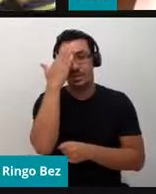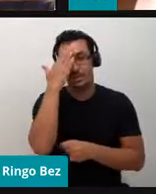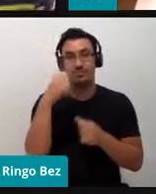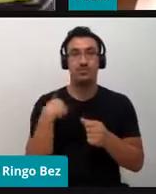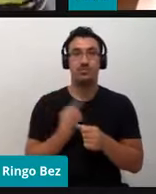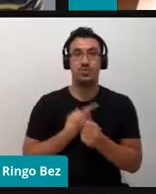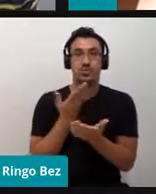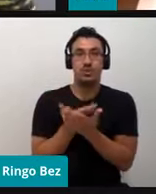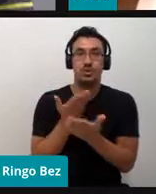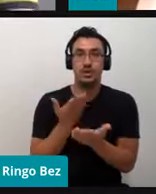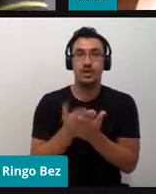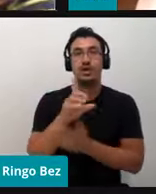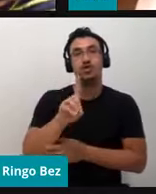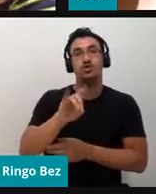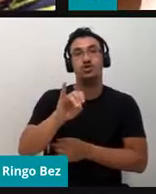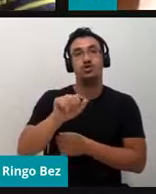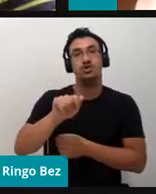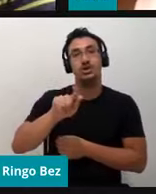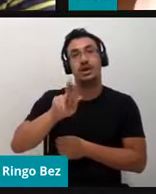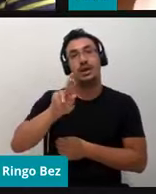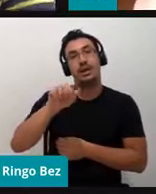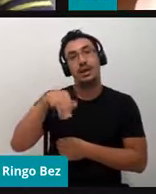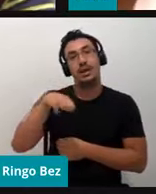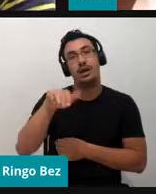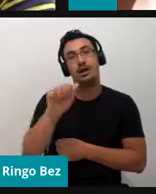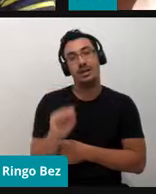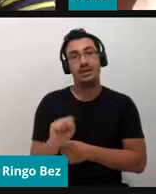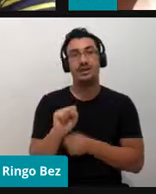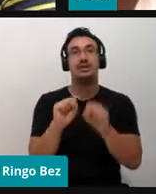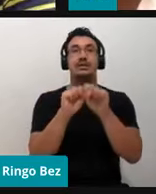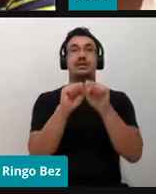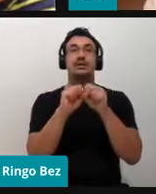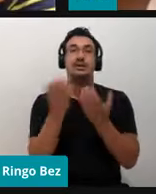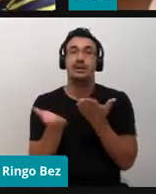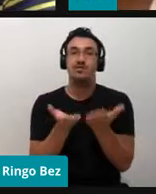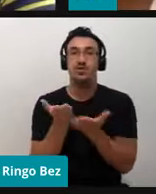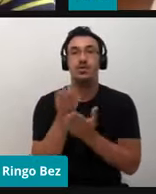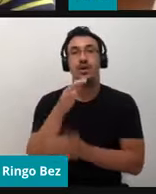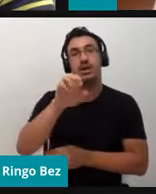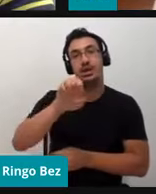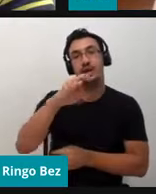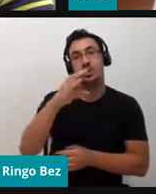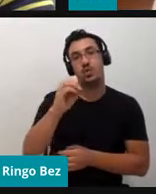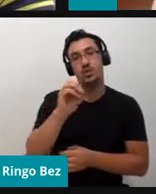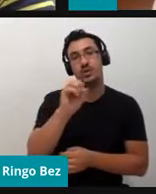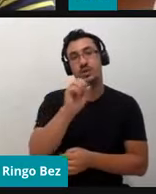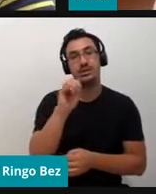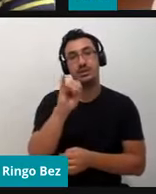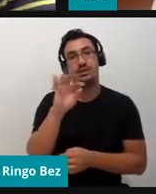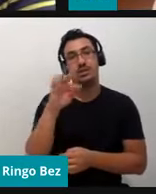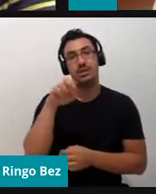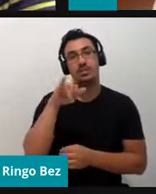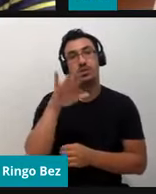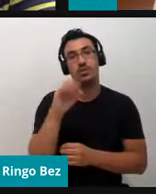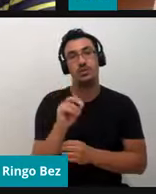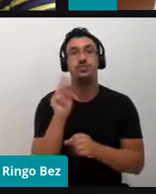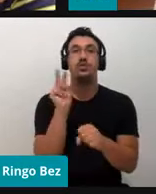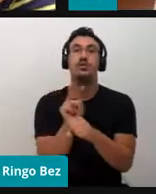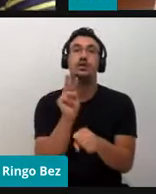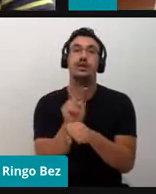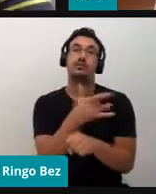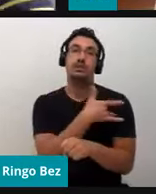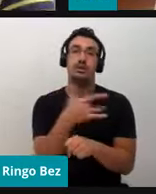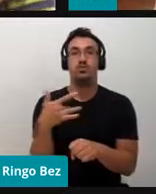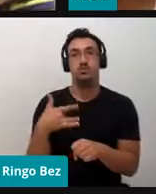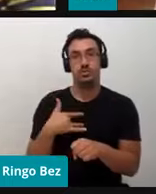naquele diagrama de serviços ecossistêmicos que já existe nessa área ambiental, que é o serviço ecossistêmico de proteção à saúde.